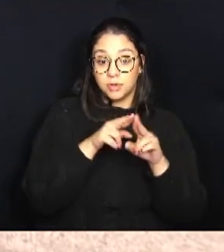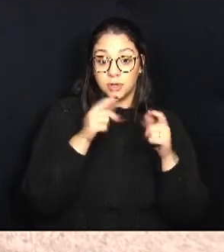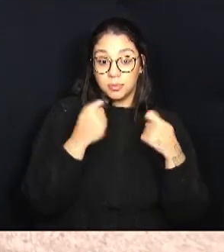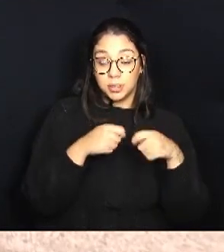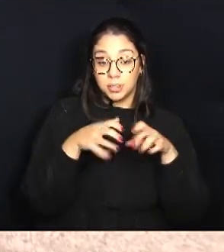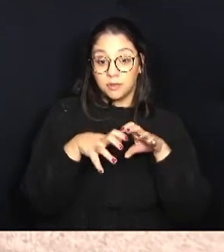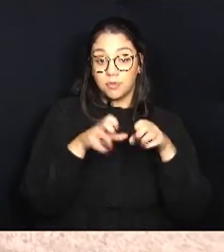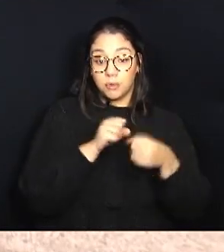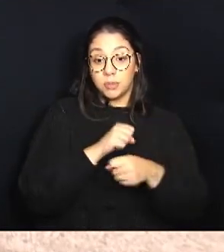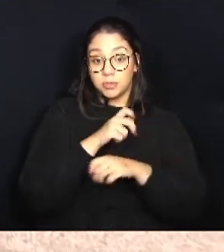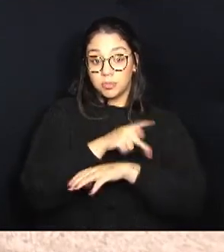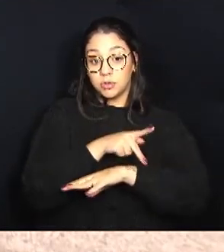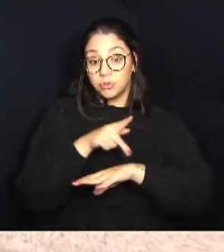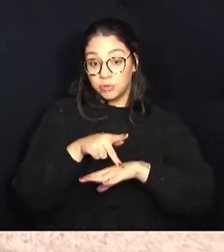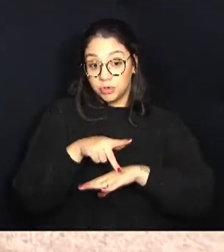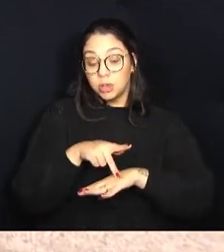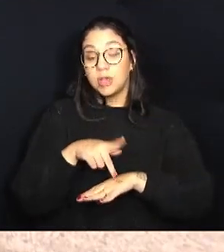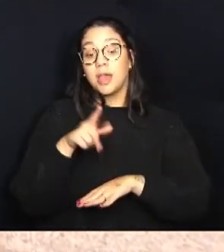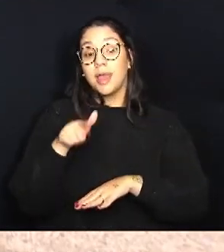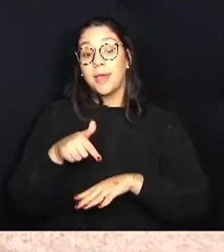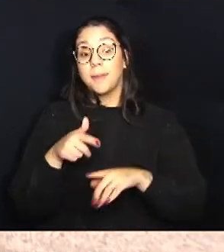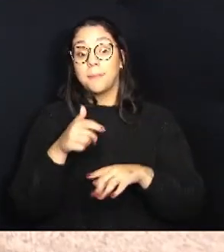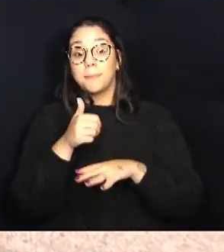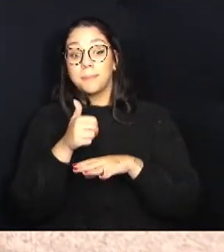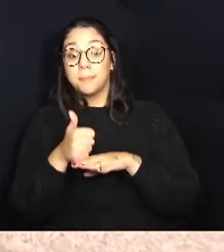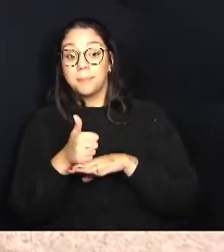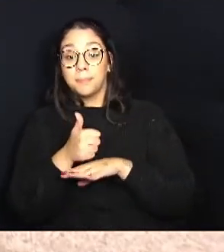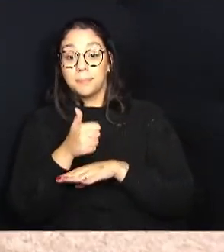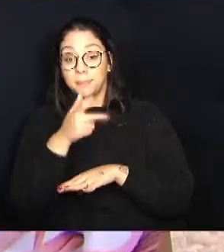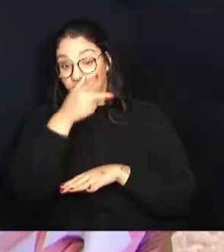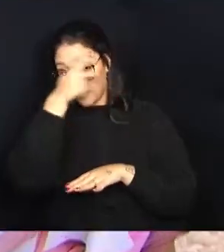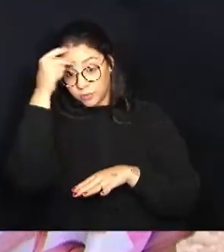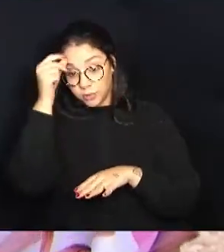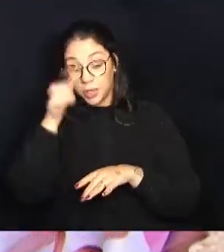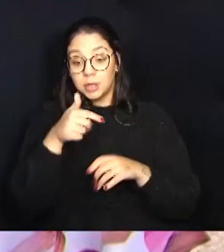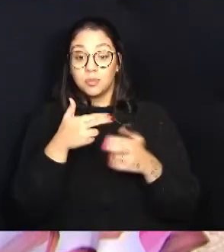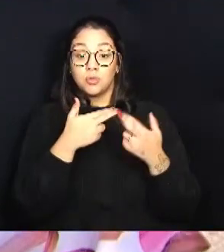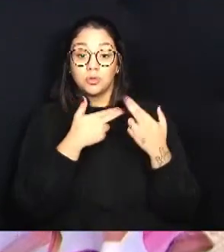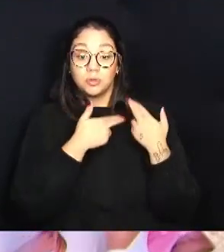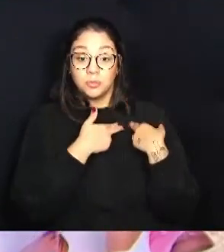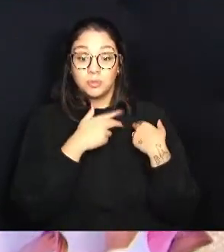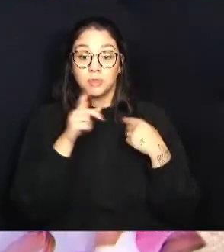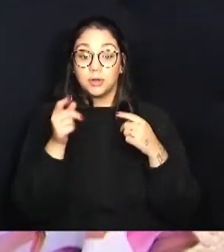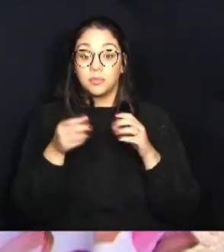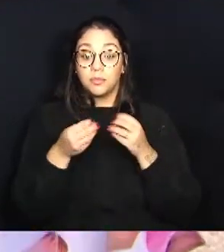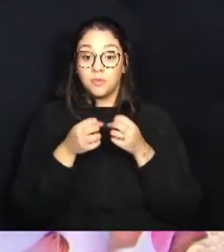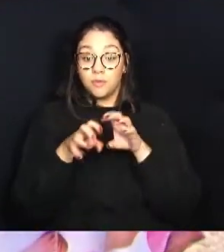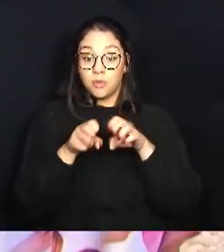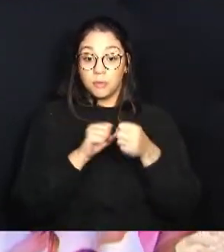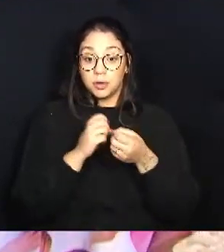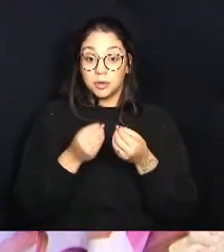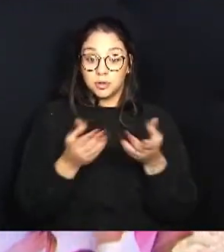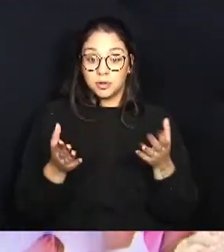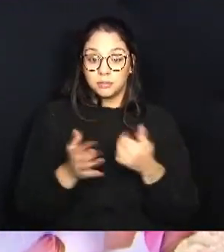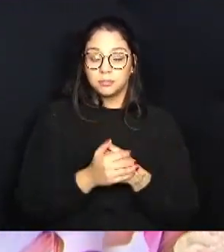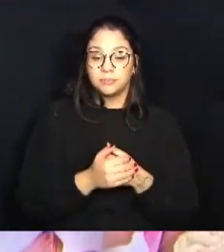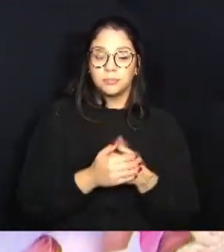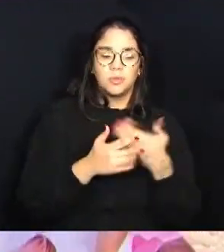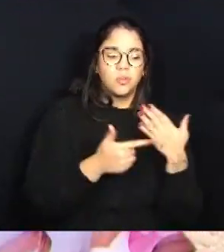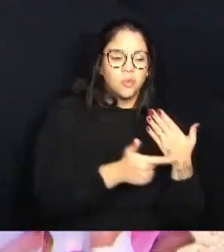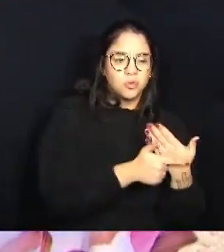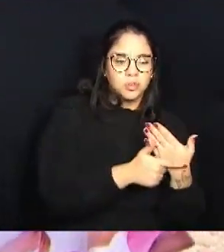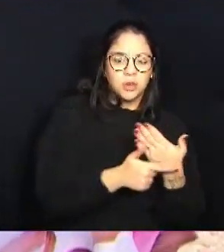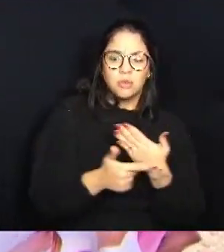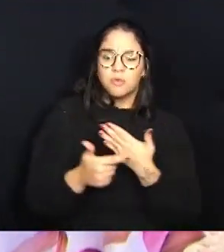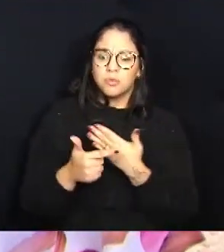pedagogia. E digo mais, a prefeitura é responsável por dar essa formação. Elas executam funções similares com os